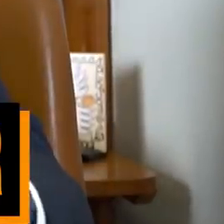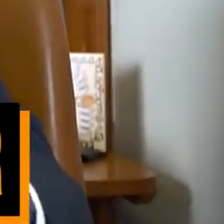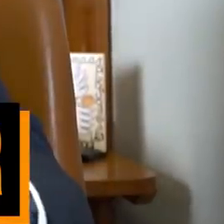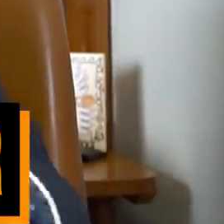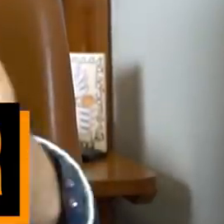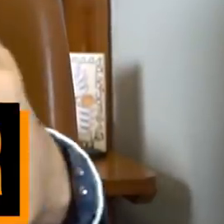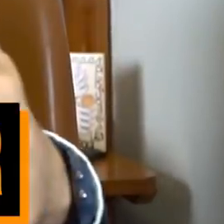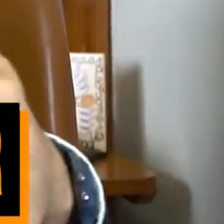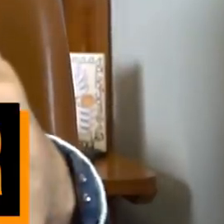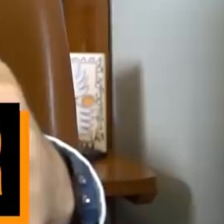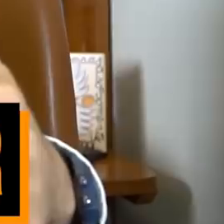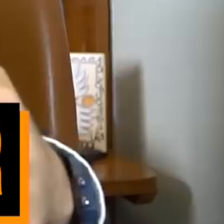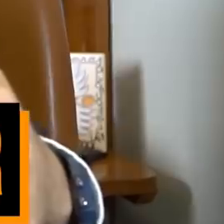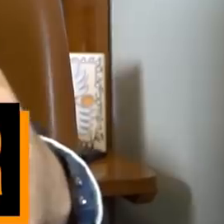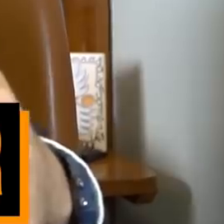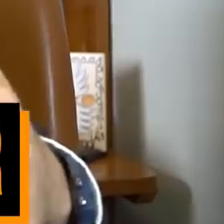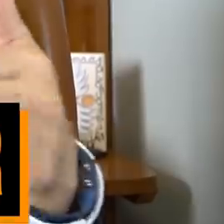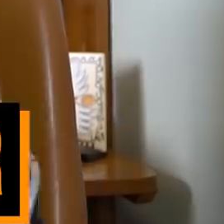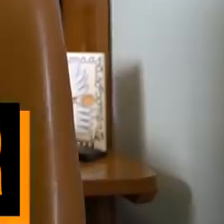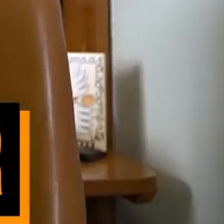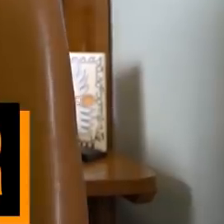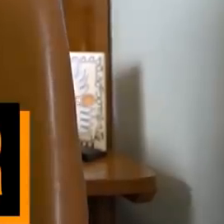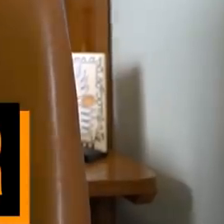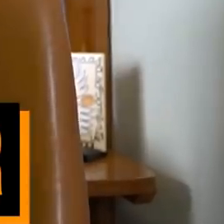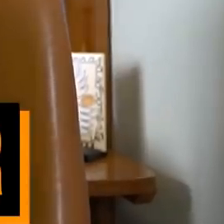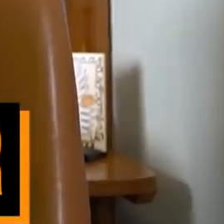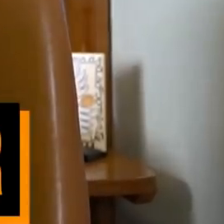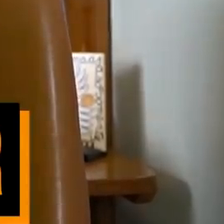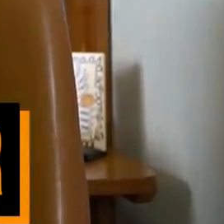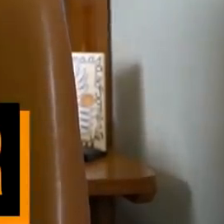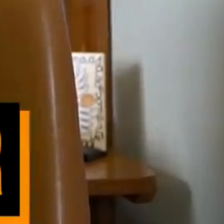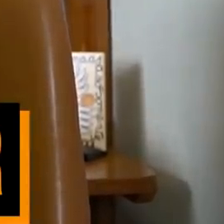loja.mbl.org.br, já está lá, já está disponível para você que quiser. É isso aí, compra o livro que está muito maroto.